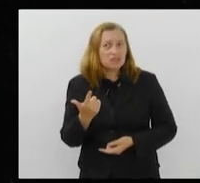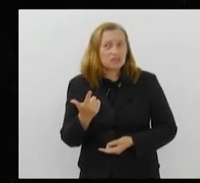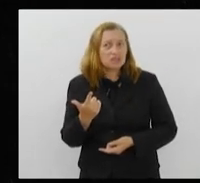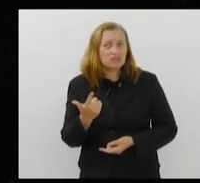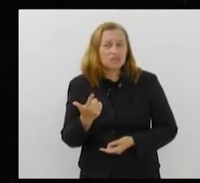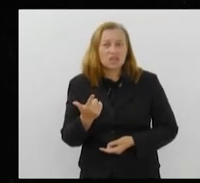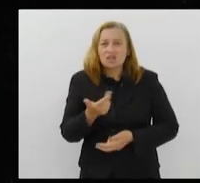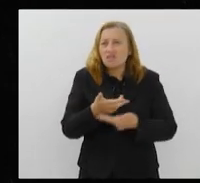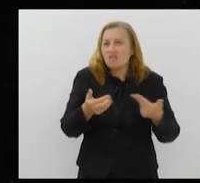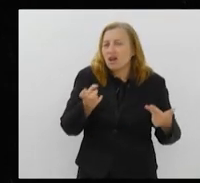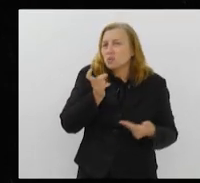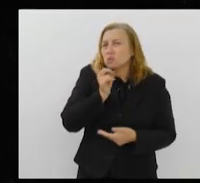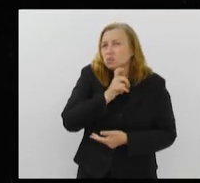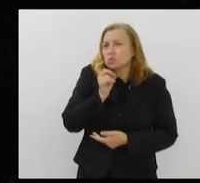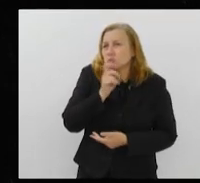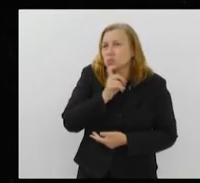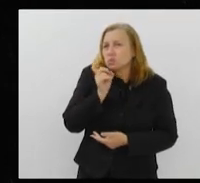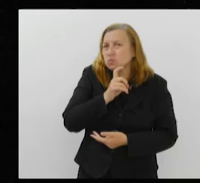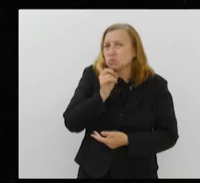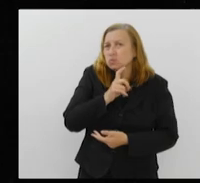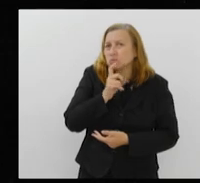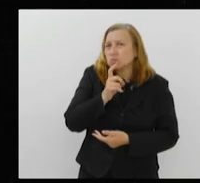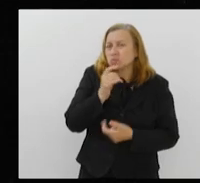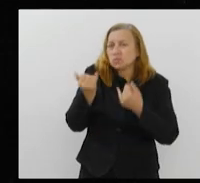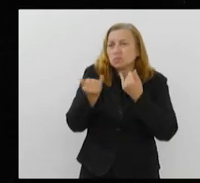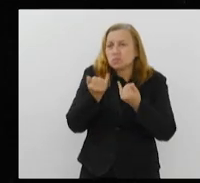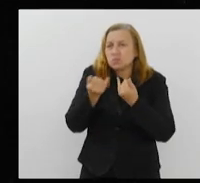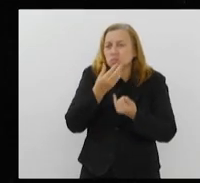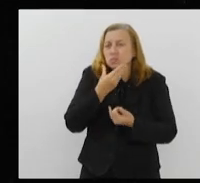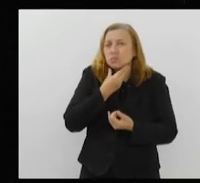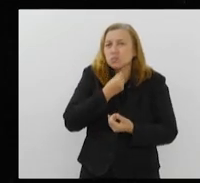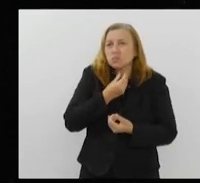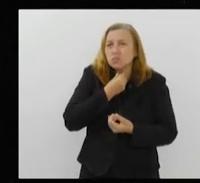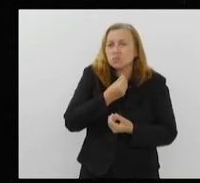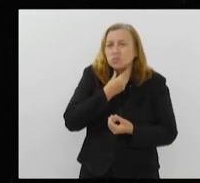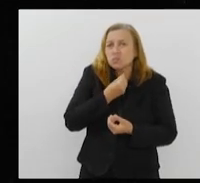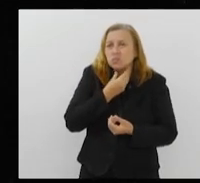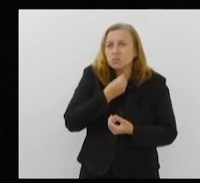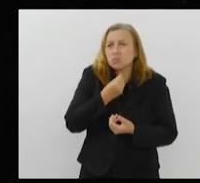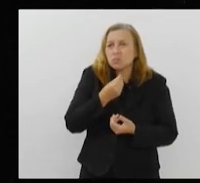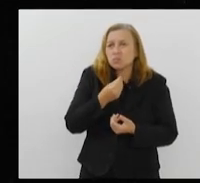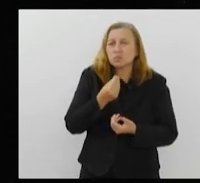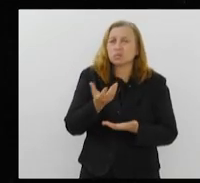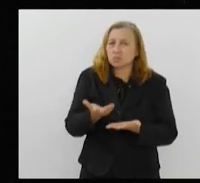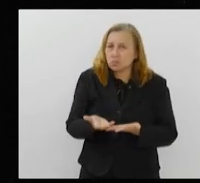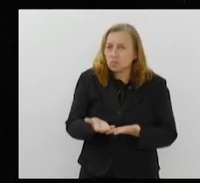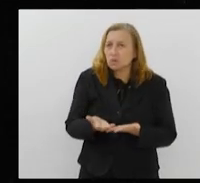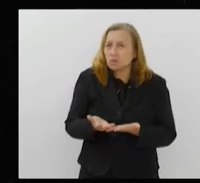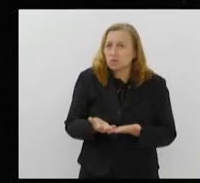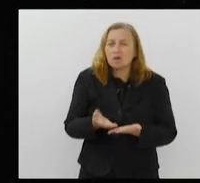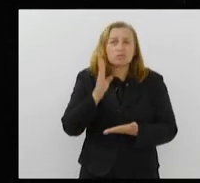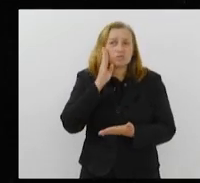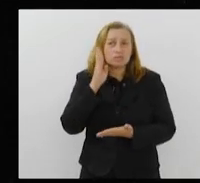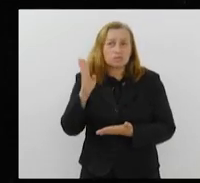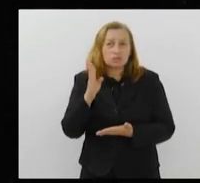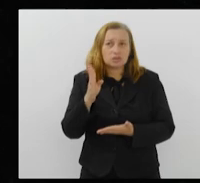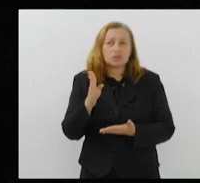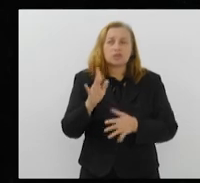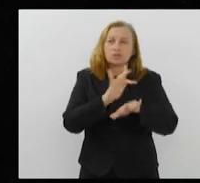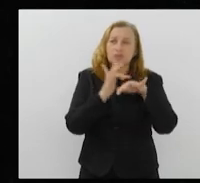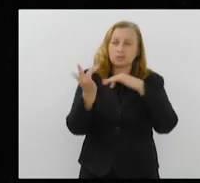tanto de mentiras, essas fake news que estão com essas notícias falsas, principalmente nas